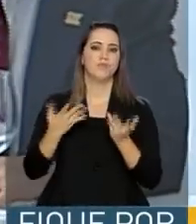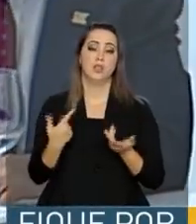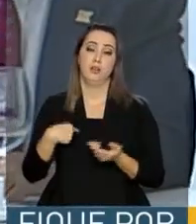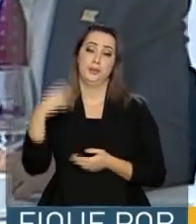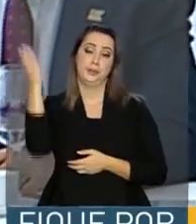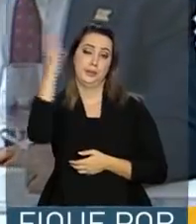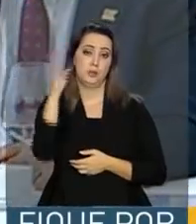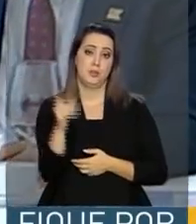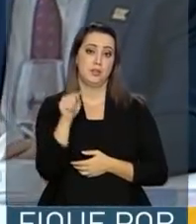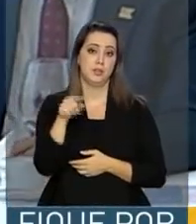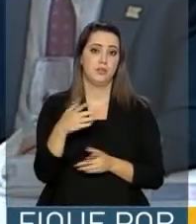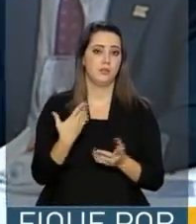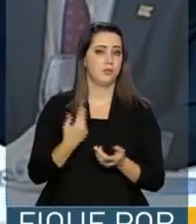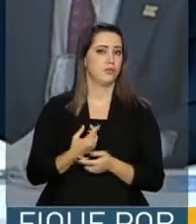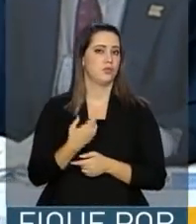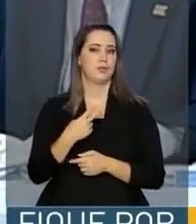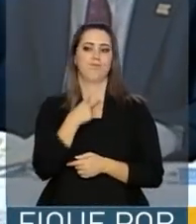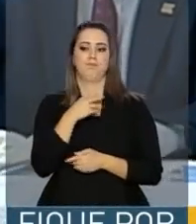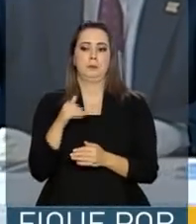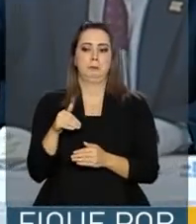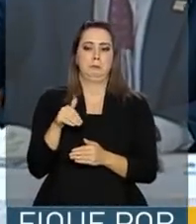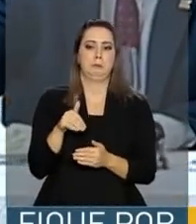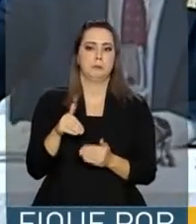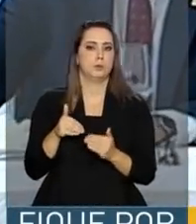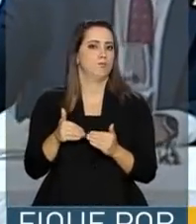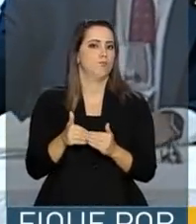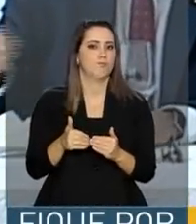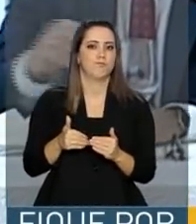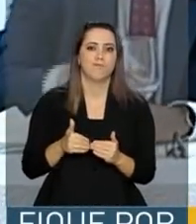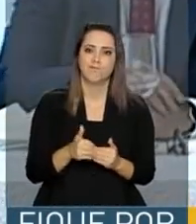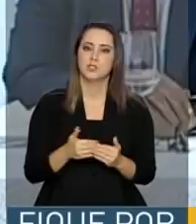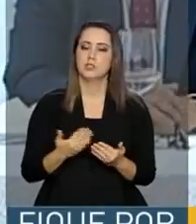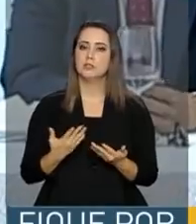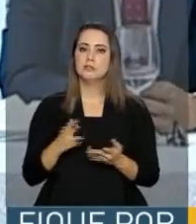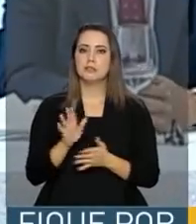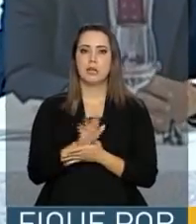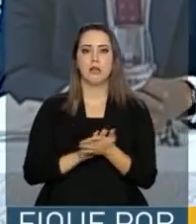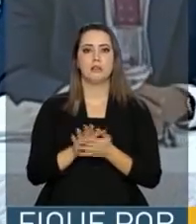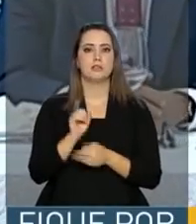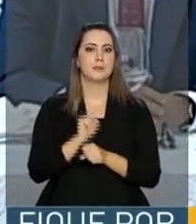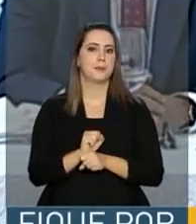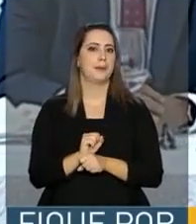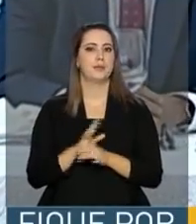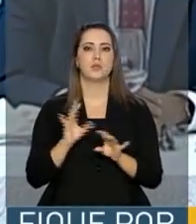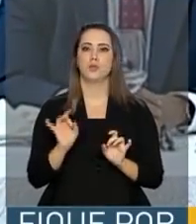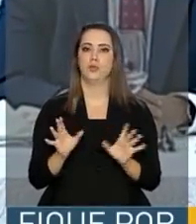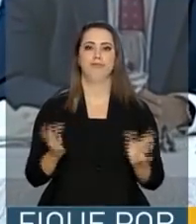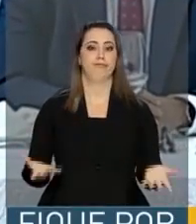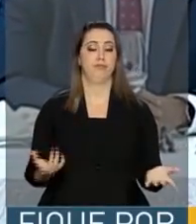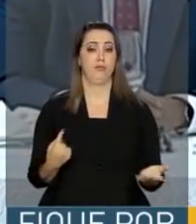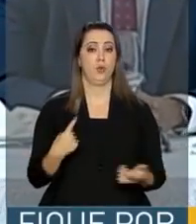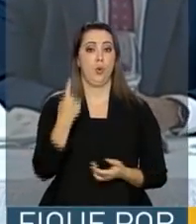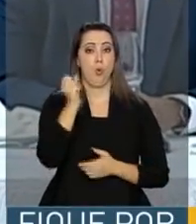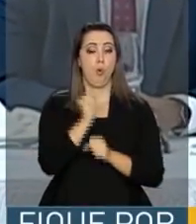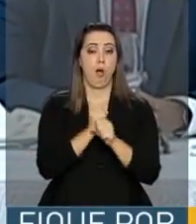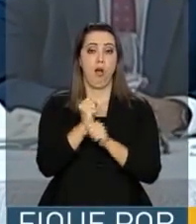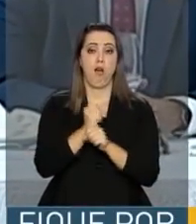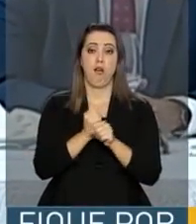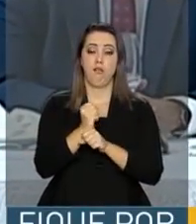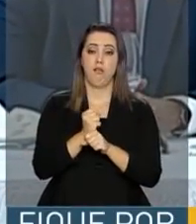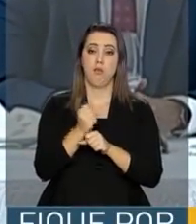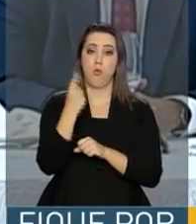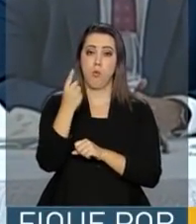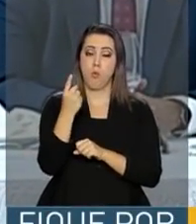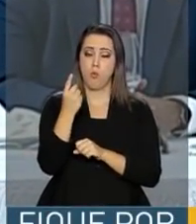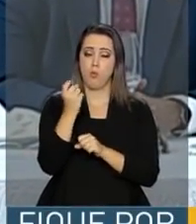brasil você não consegue dar um passo especialmente não daria os passos que nós demos ao longo desse ano e meio de